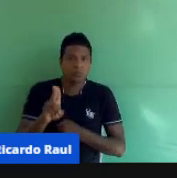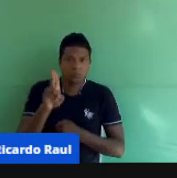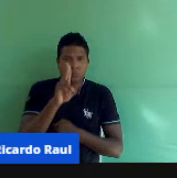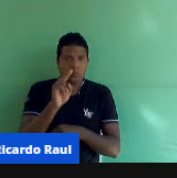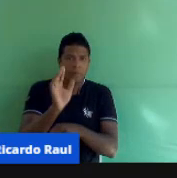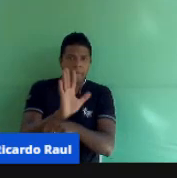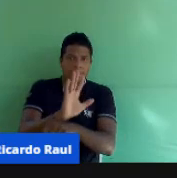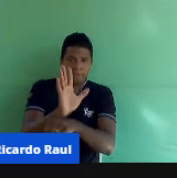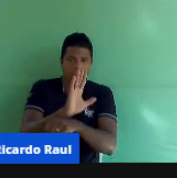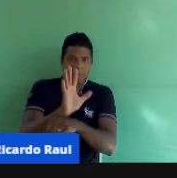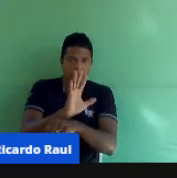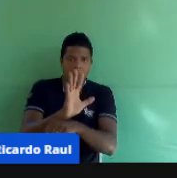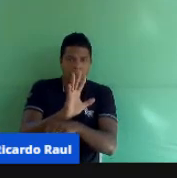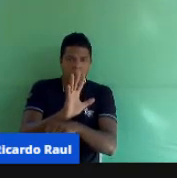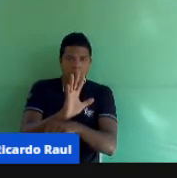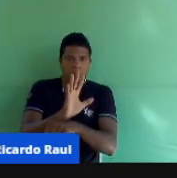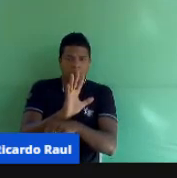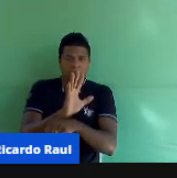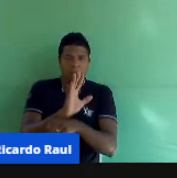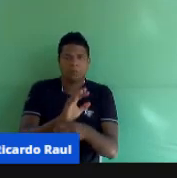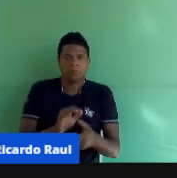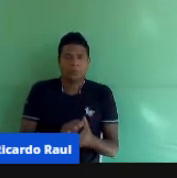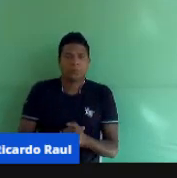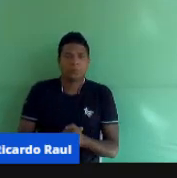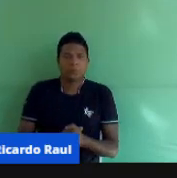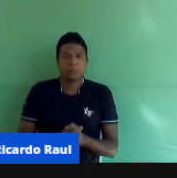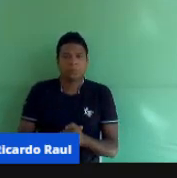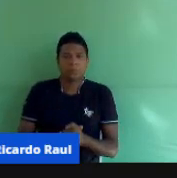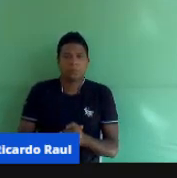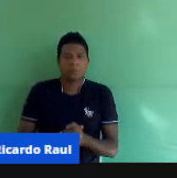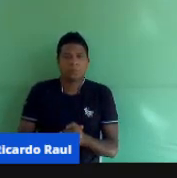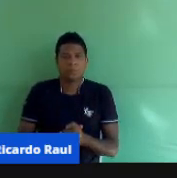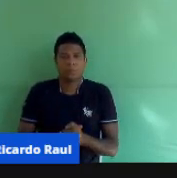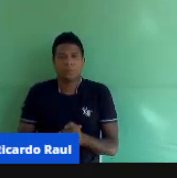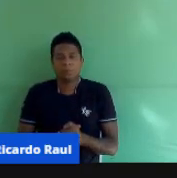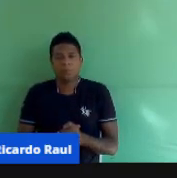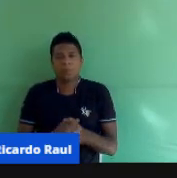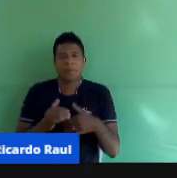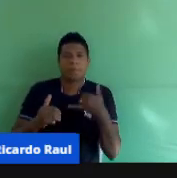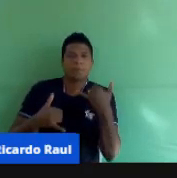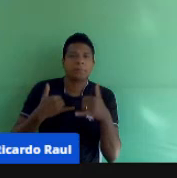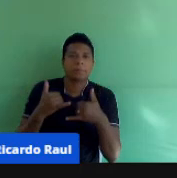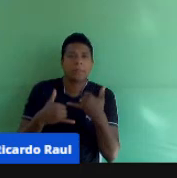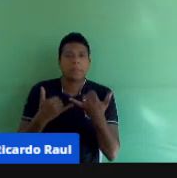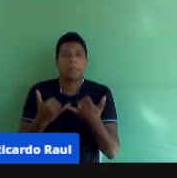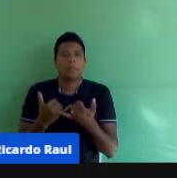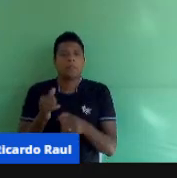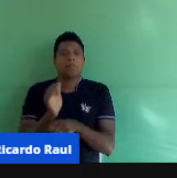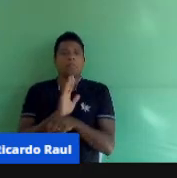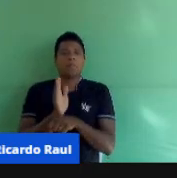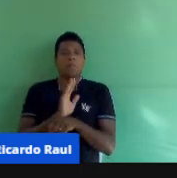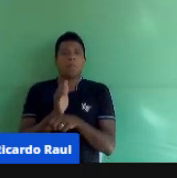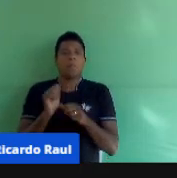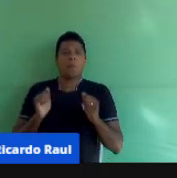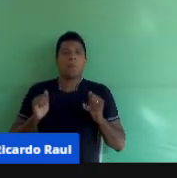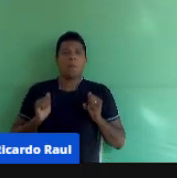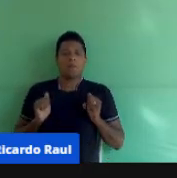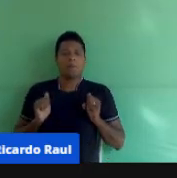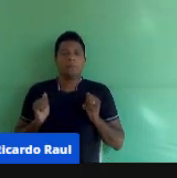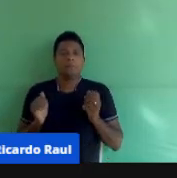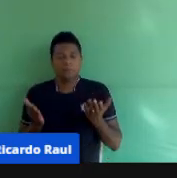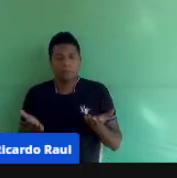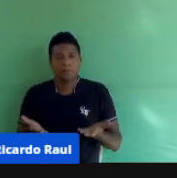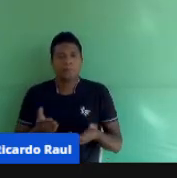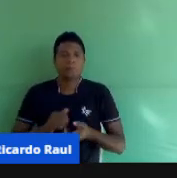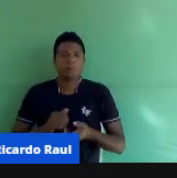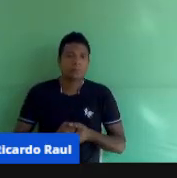filme, ela foge daquela ideia de entretenimento, longe disso, está longe disso. Ela, sim, se constitui num